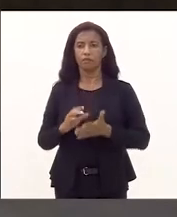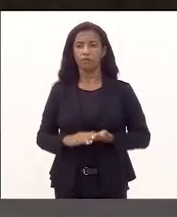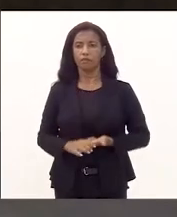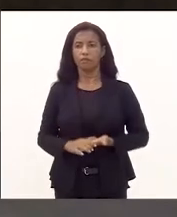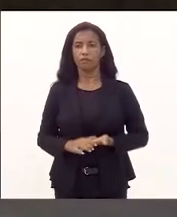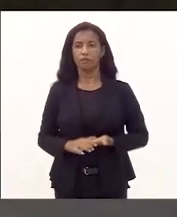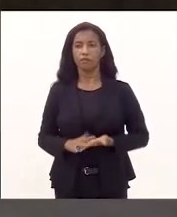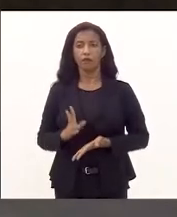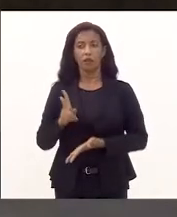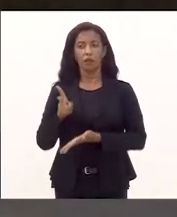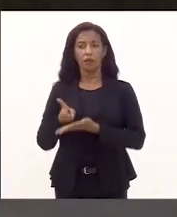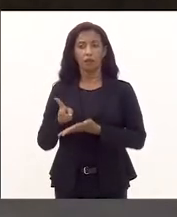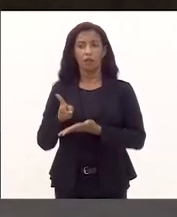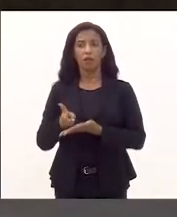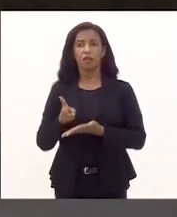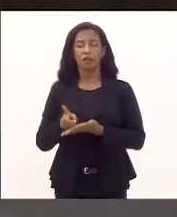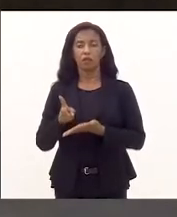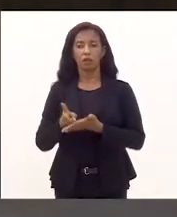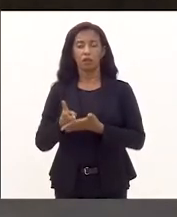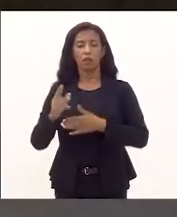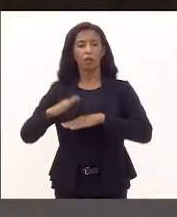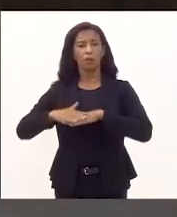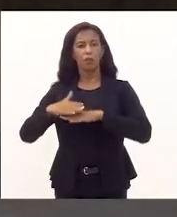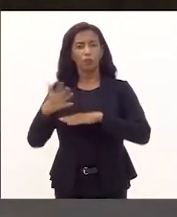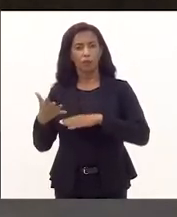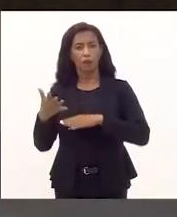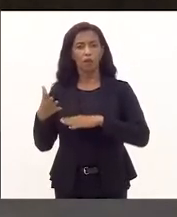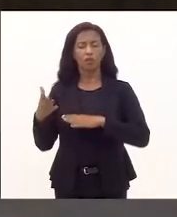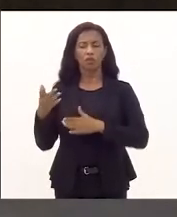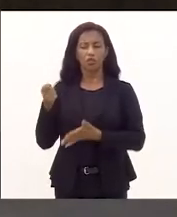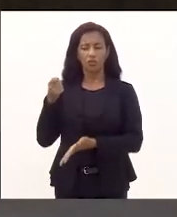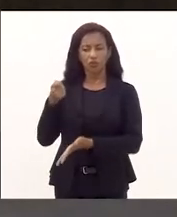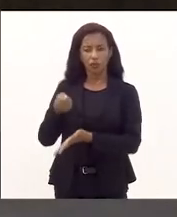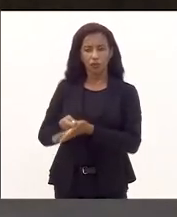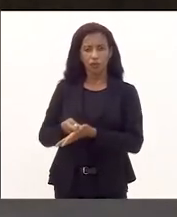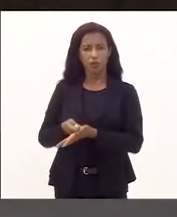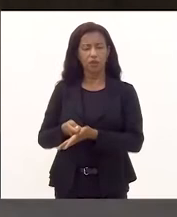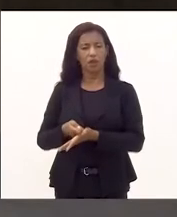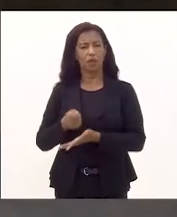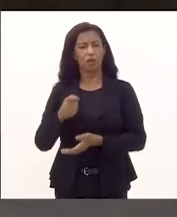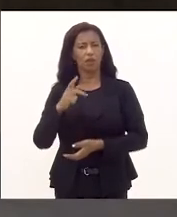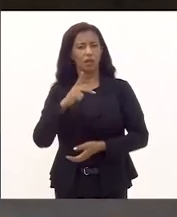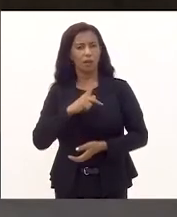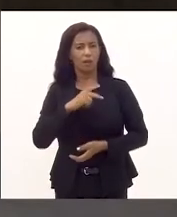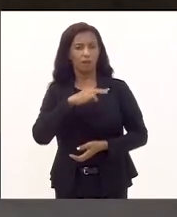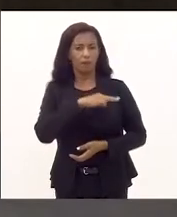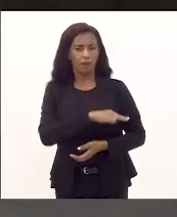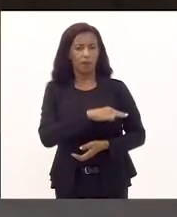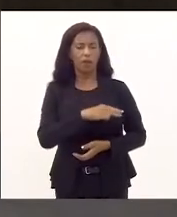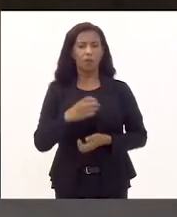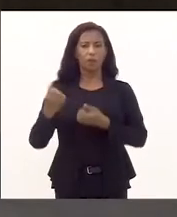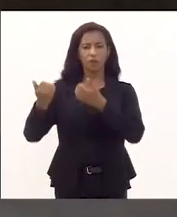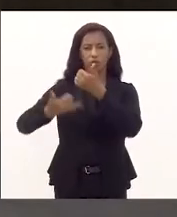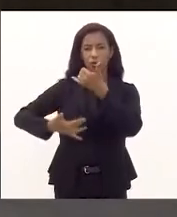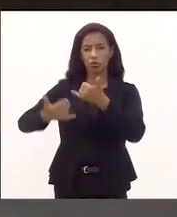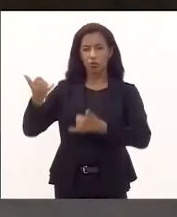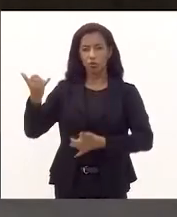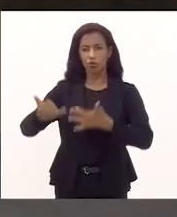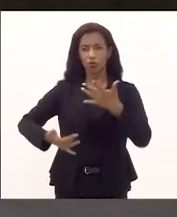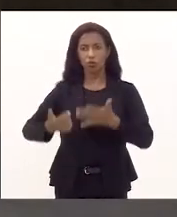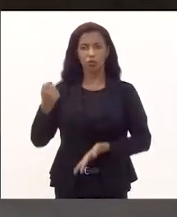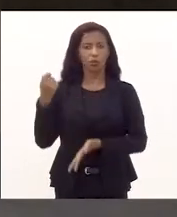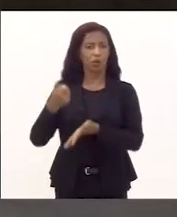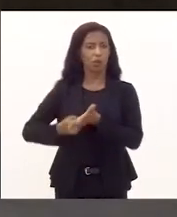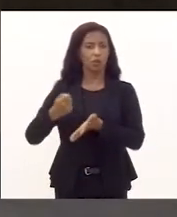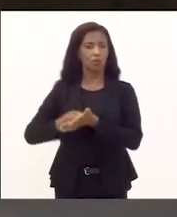e continua a fazer. Por mais que a gente oficie a PM, por mais que a gente discurse, e essa luta não é